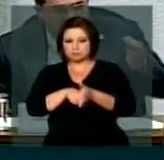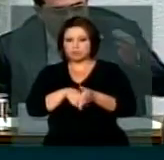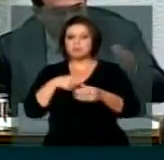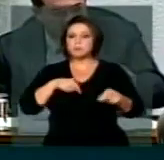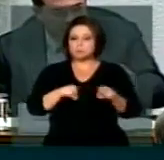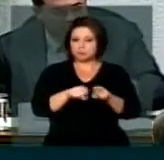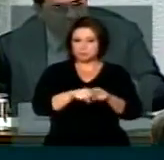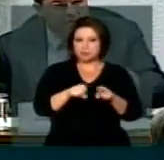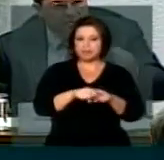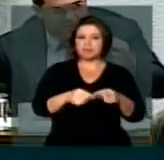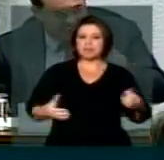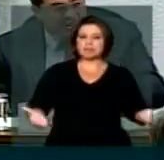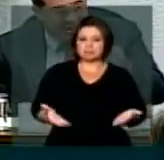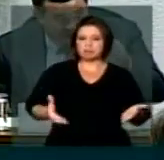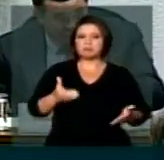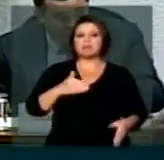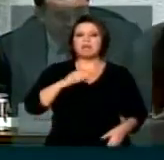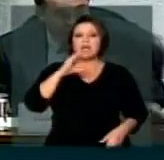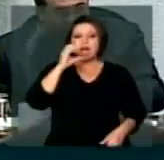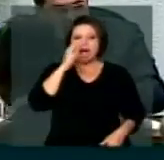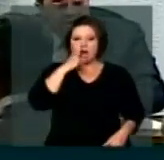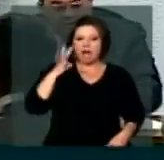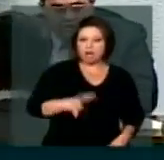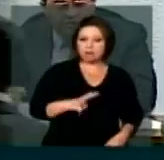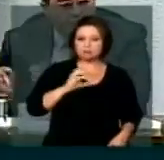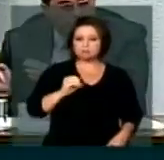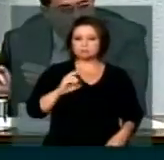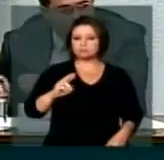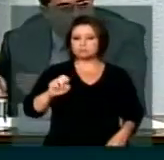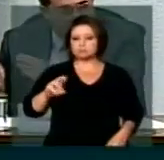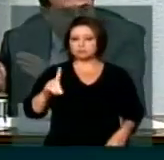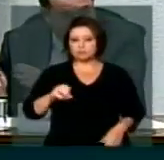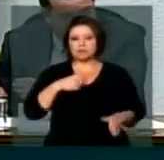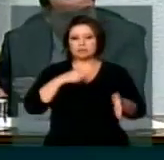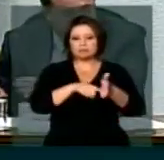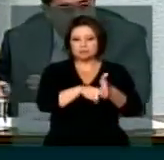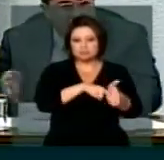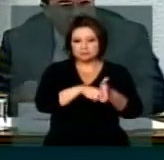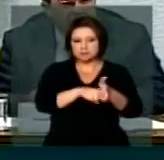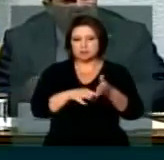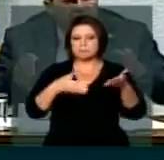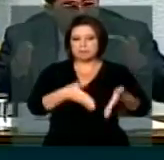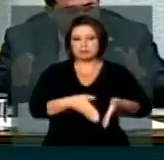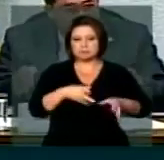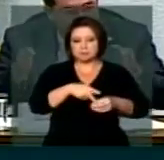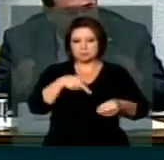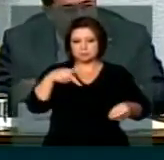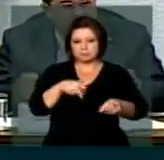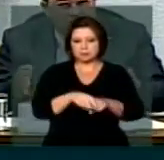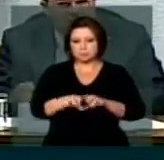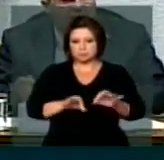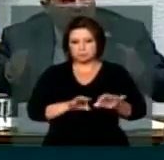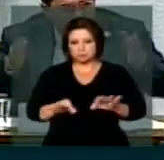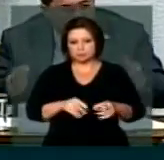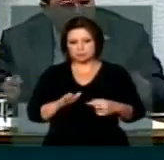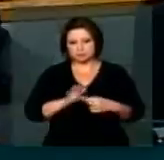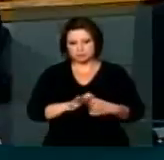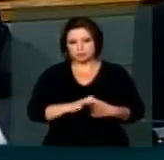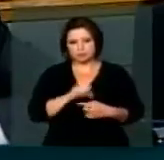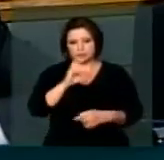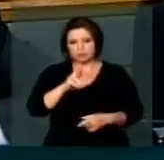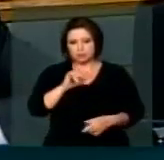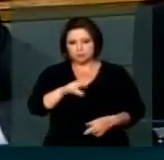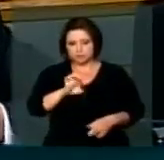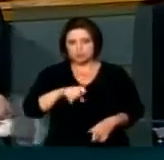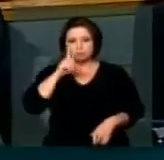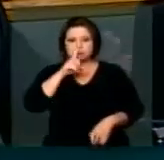outros órgãos também. E ele está sendo acusado, investigado, né, por sua participação acerca nesses processos que está esquema